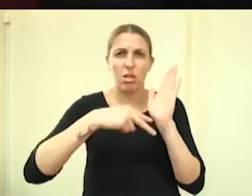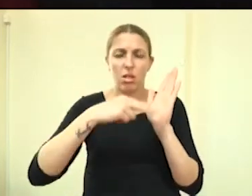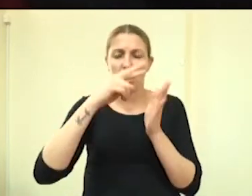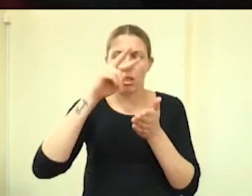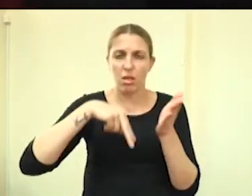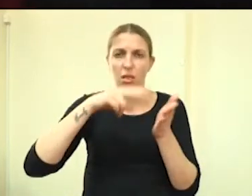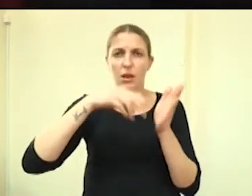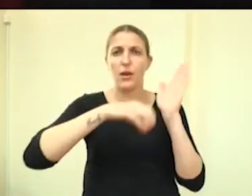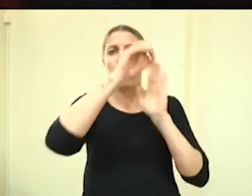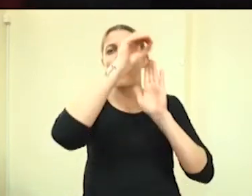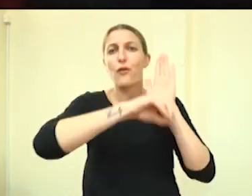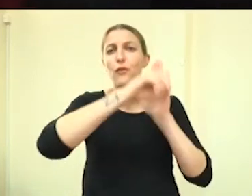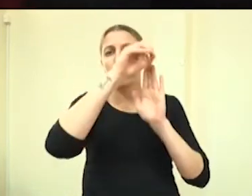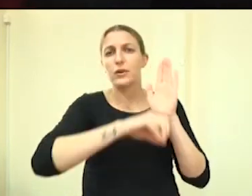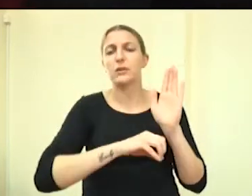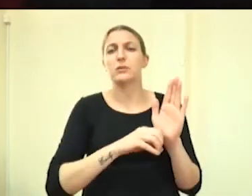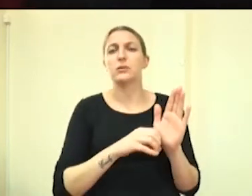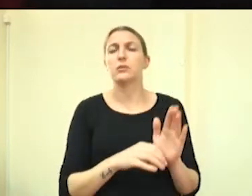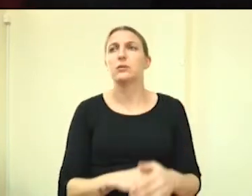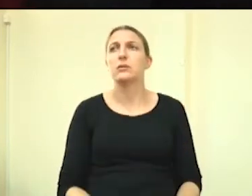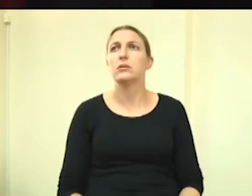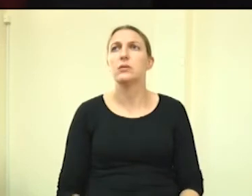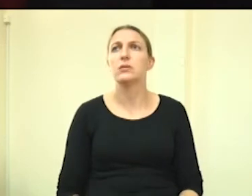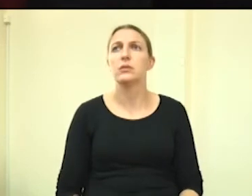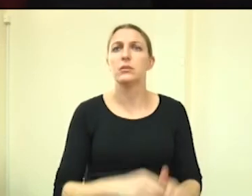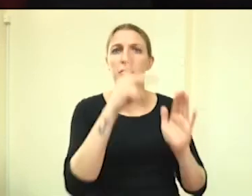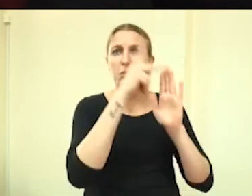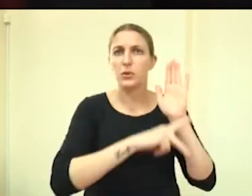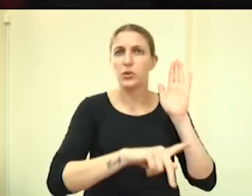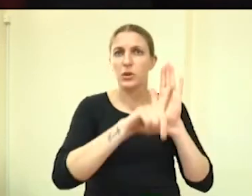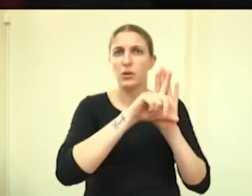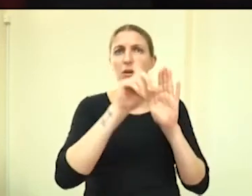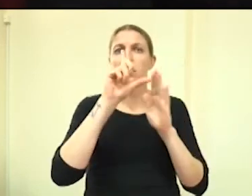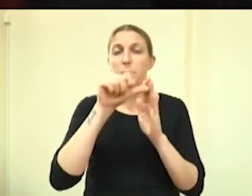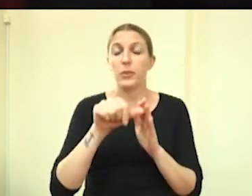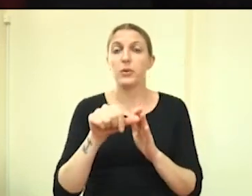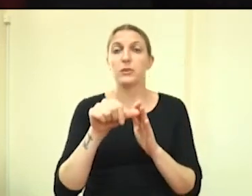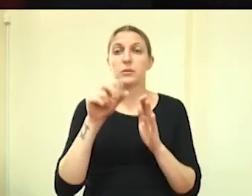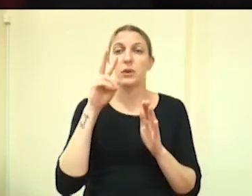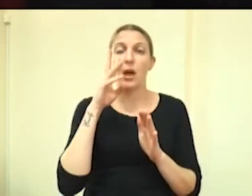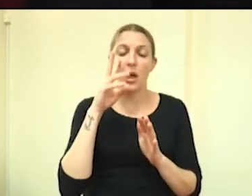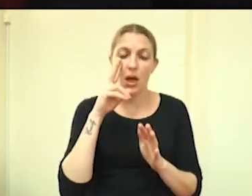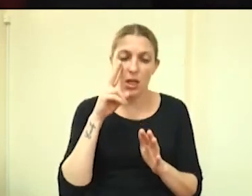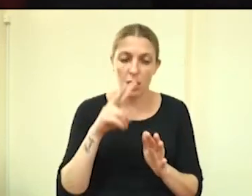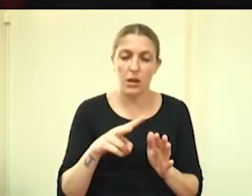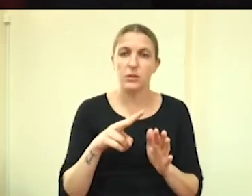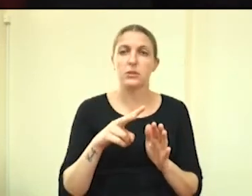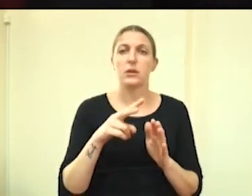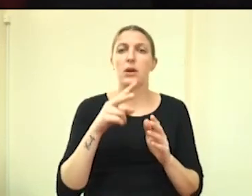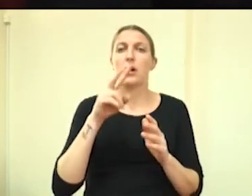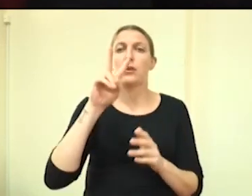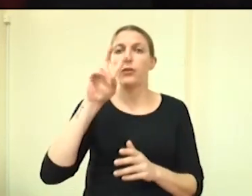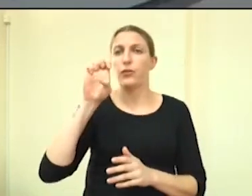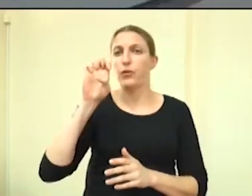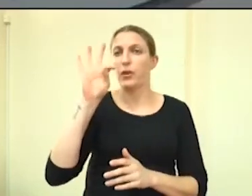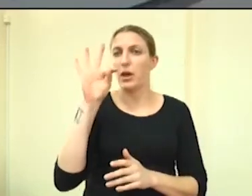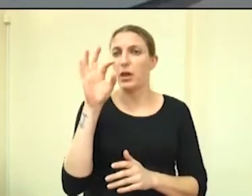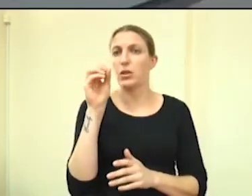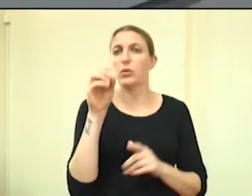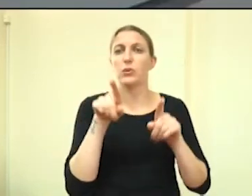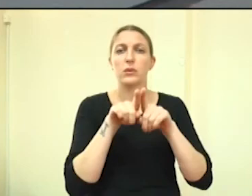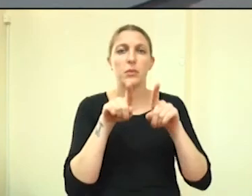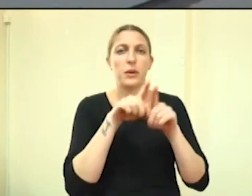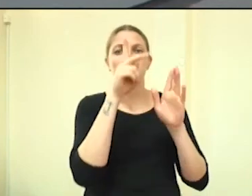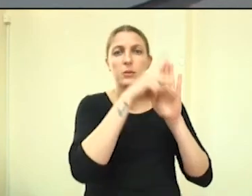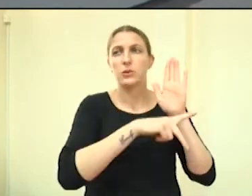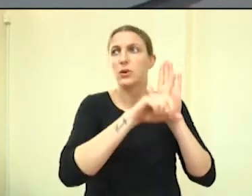executivo 067-2018. Depois vamos analisar o veto 07 e o próprio projeto de lei executivo 67.